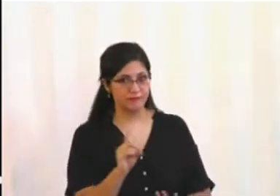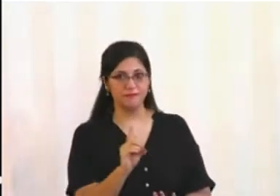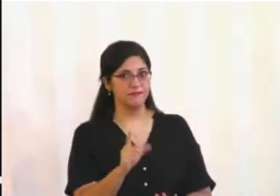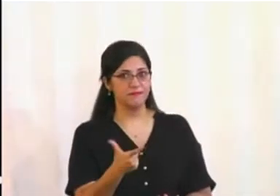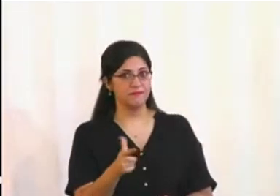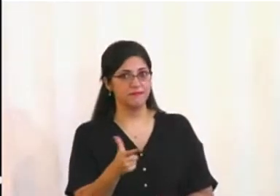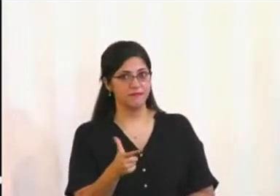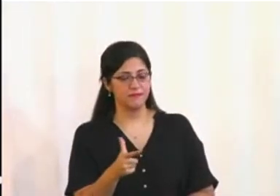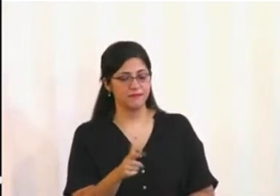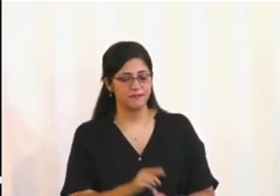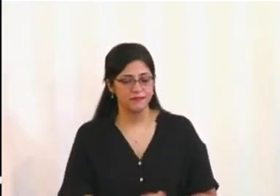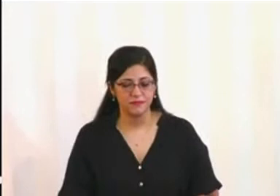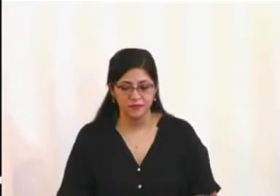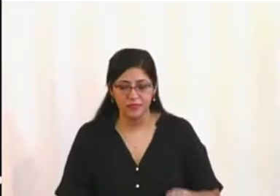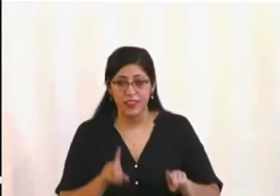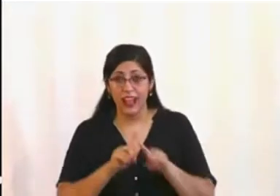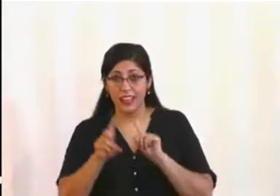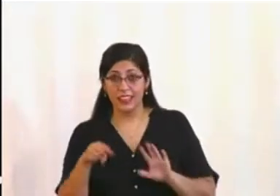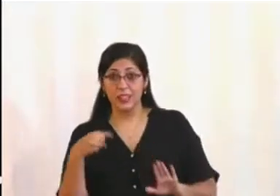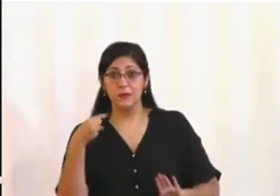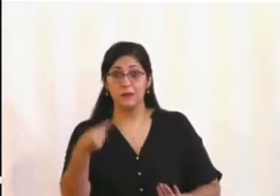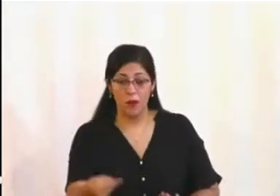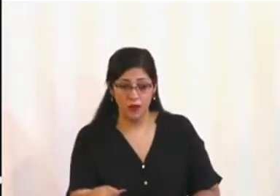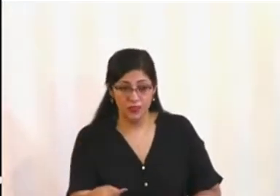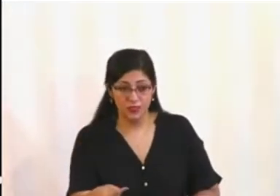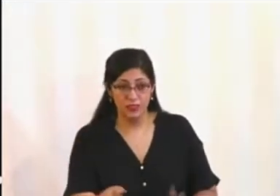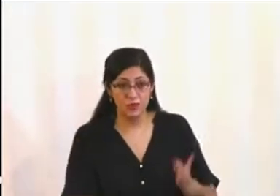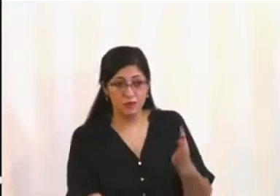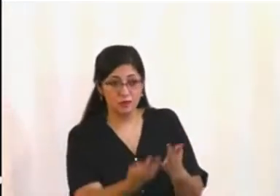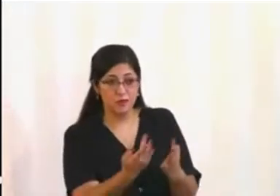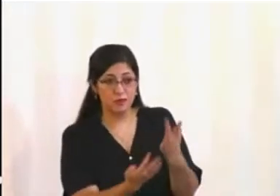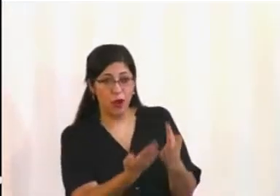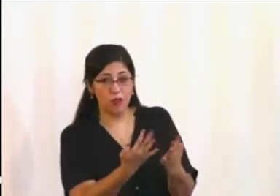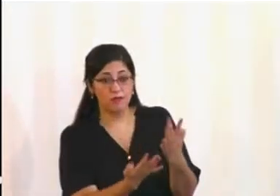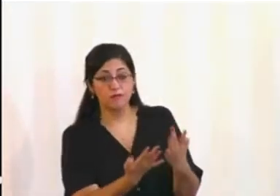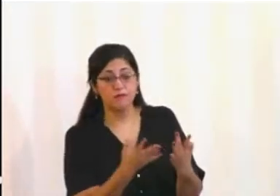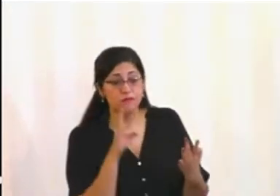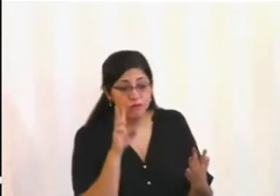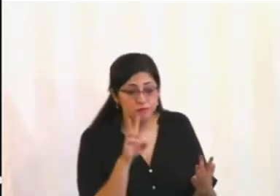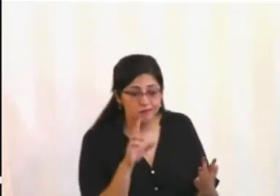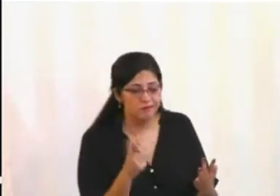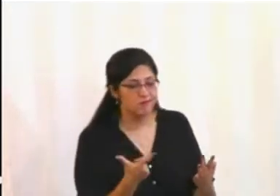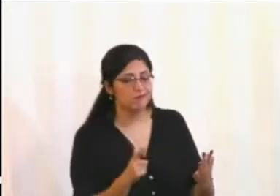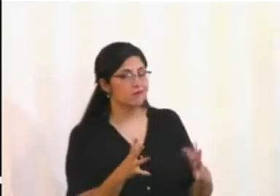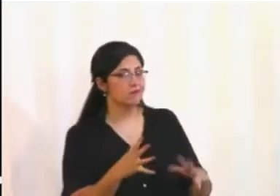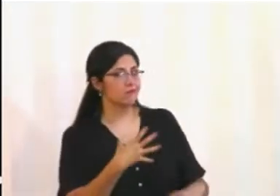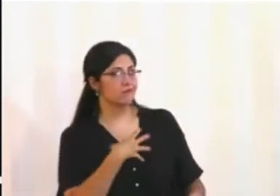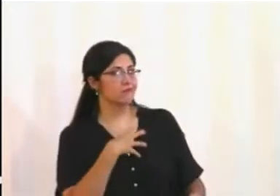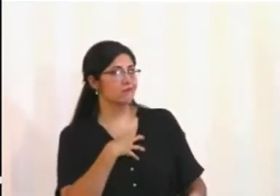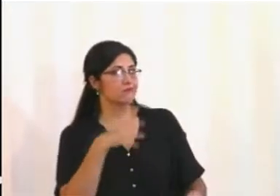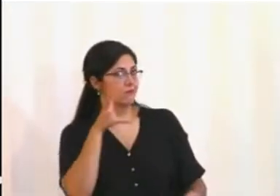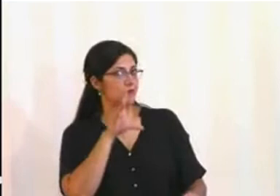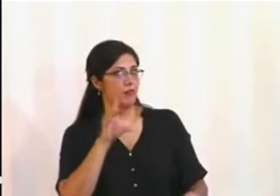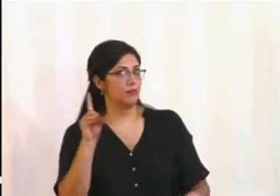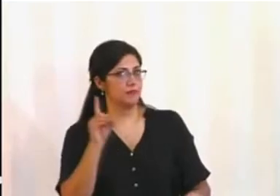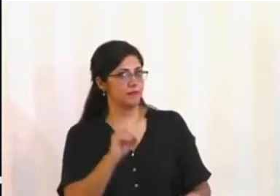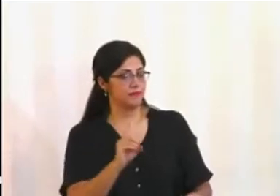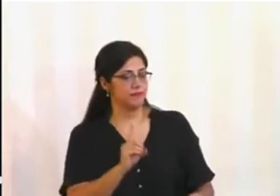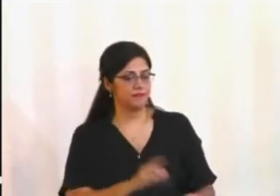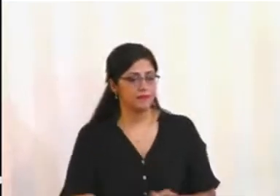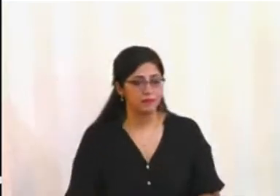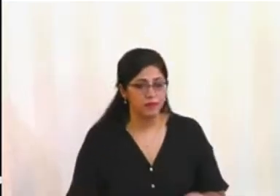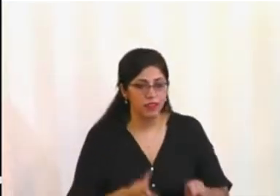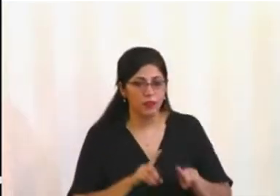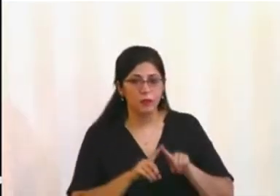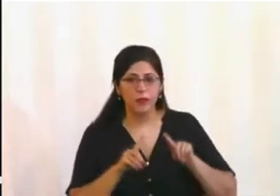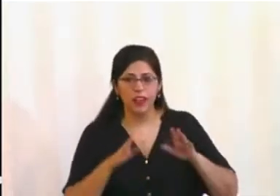terremoto. Depois do terremoto um fogo, mas o Senhor não estava no fogo. E depois do fogo